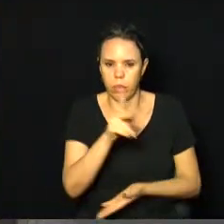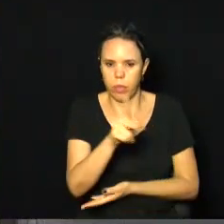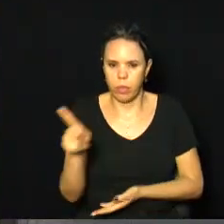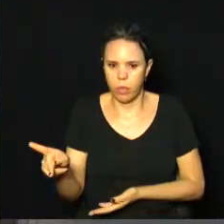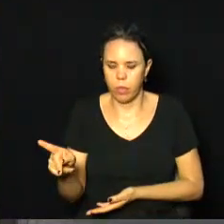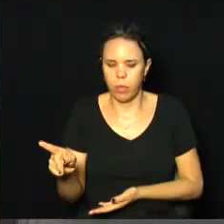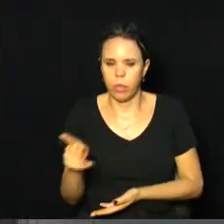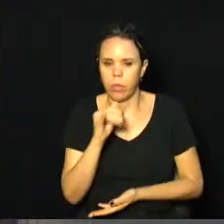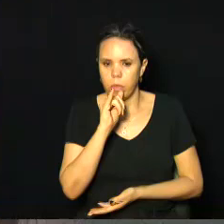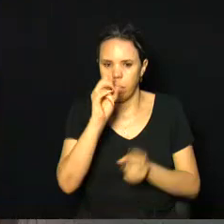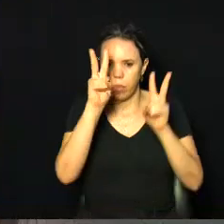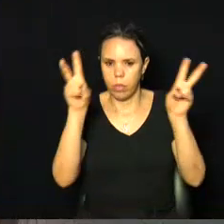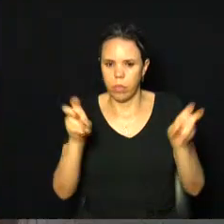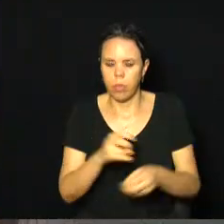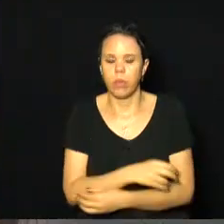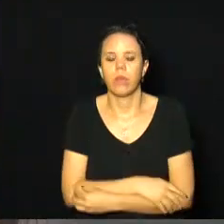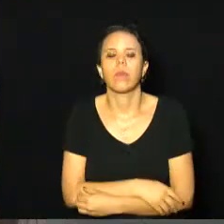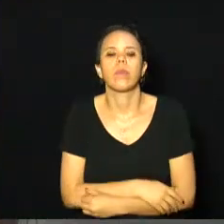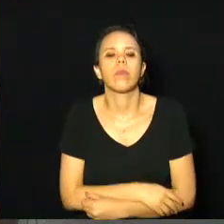vai discorrer sobre isso,